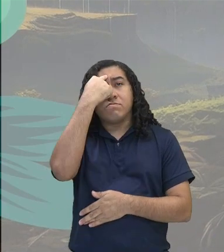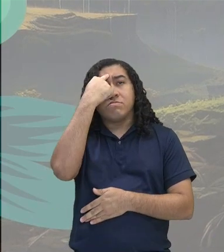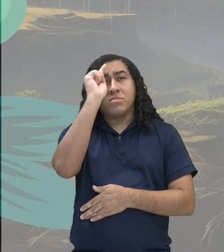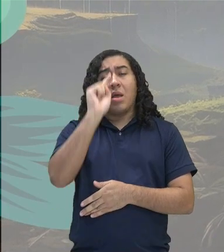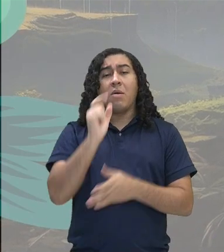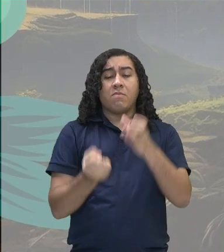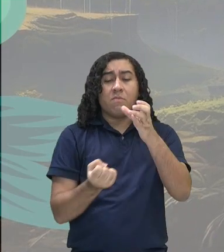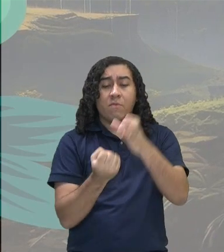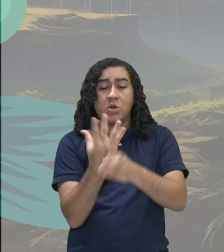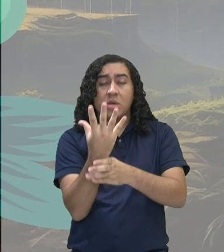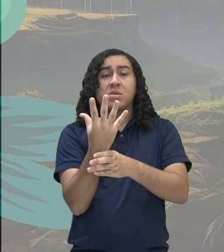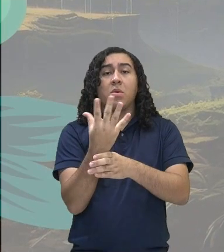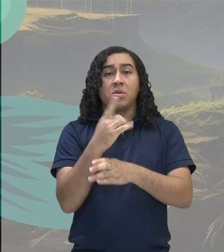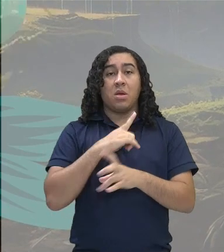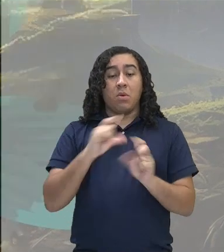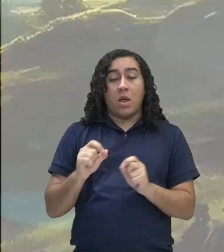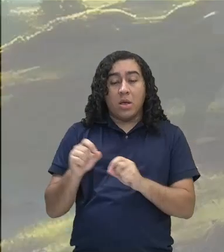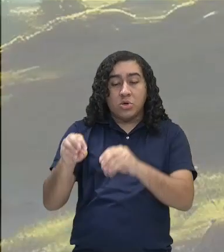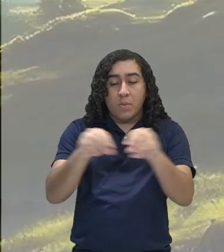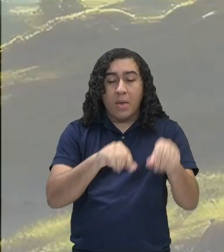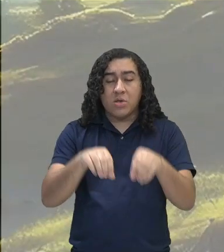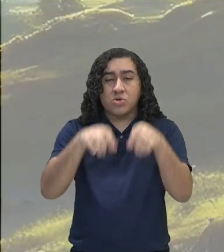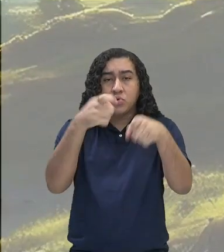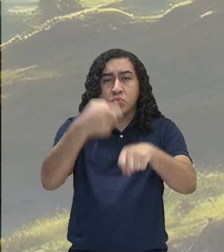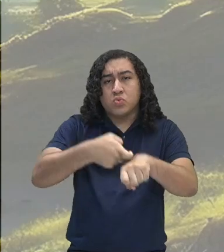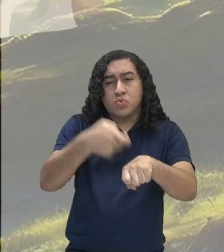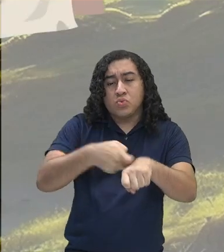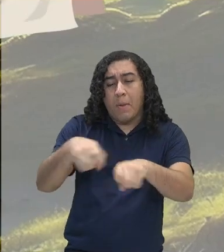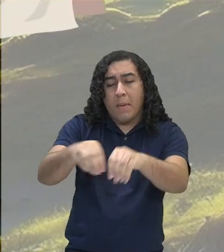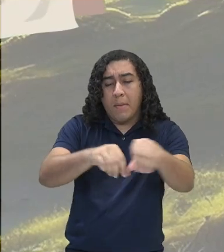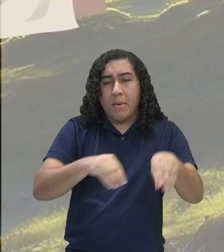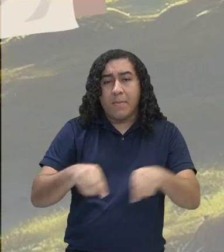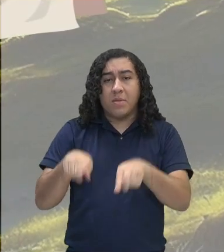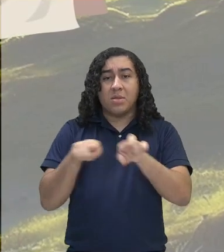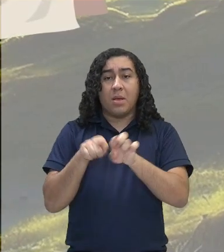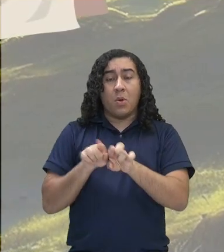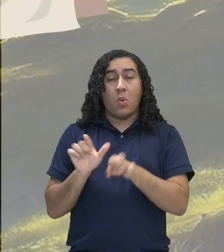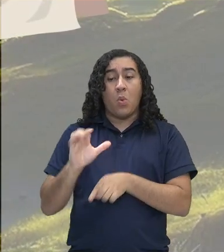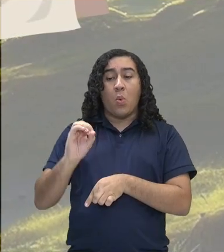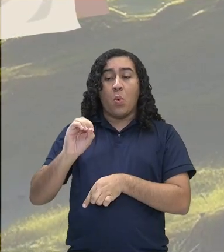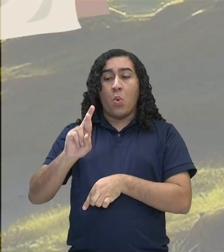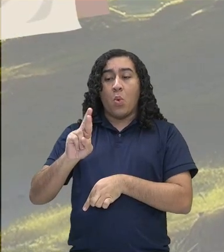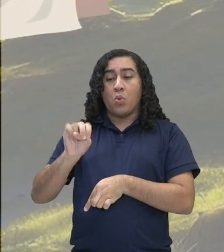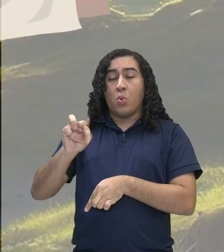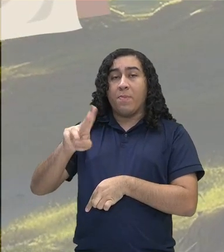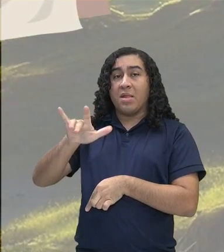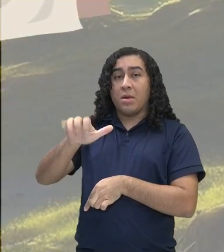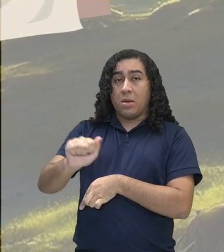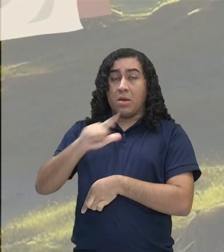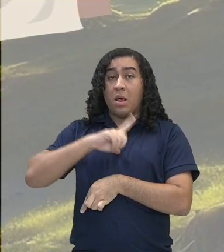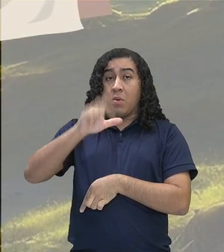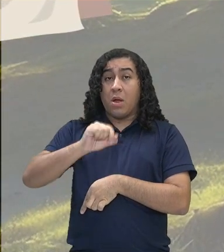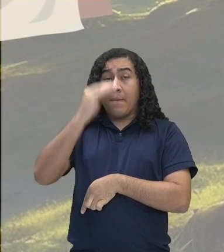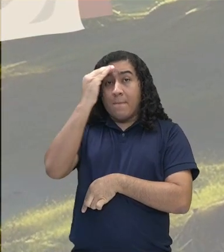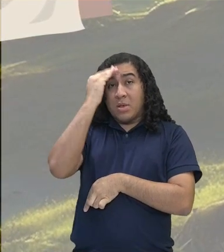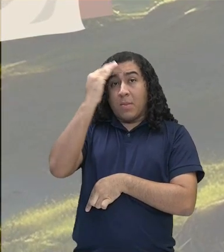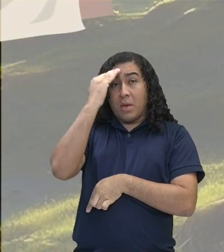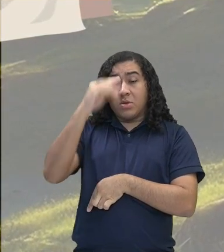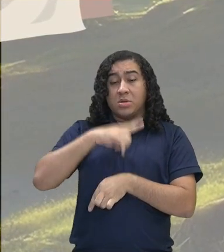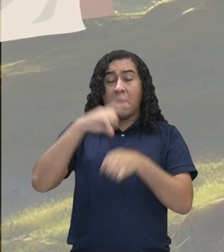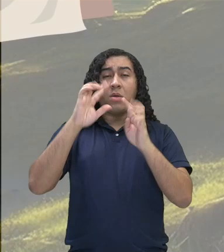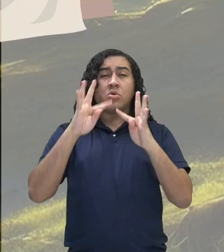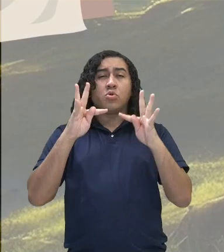colocar terra firme sobre os pântanos. Orientado por Orunmila, divindade das profecias e do